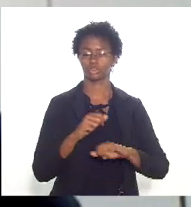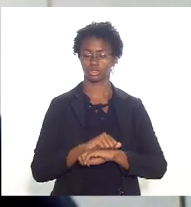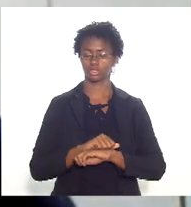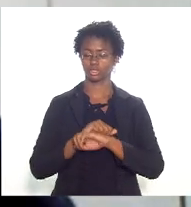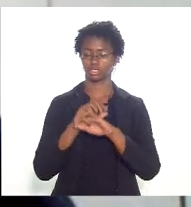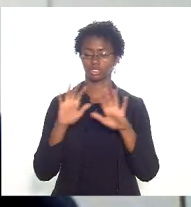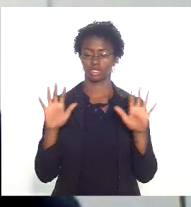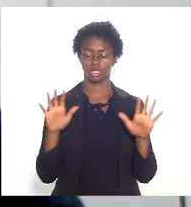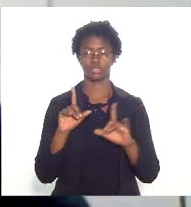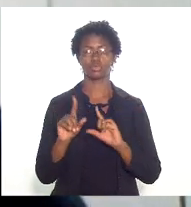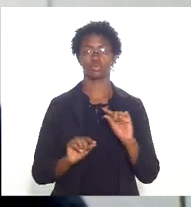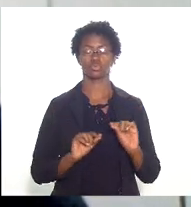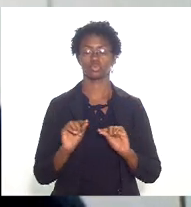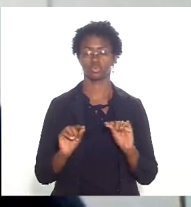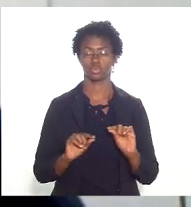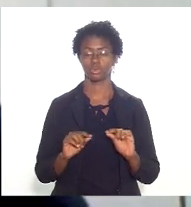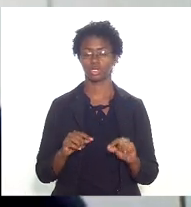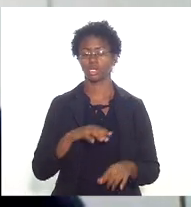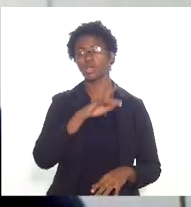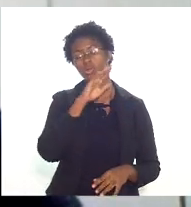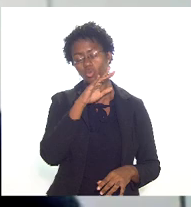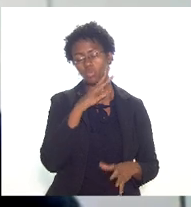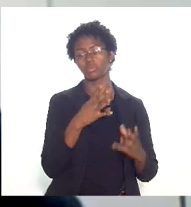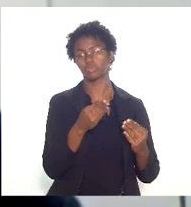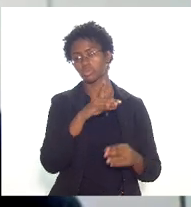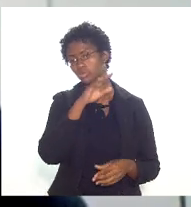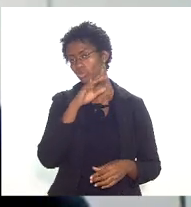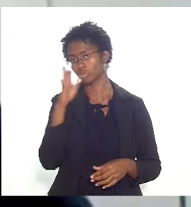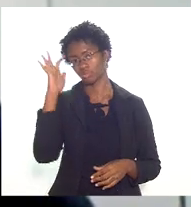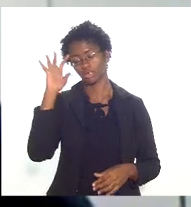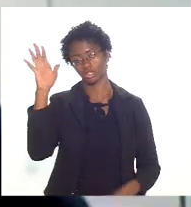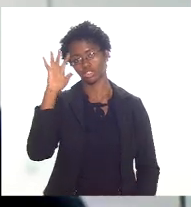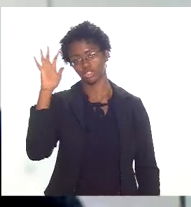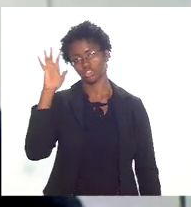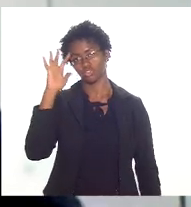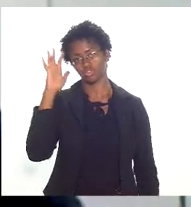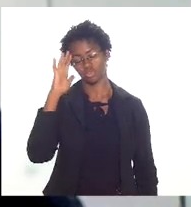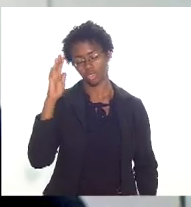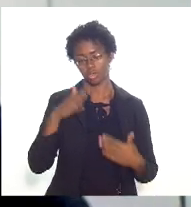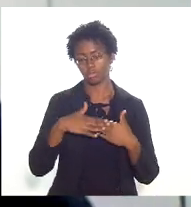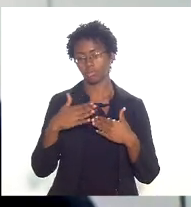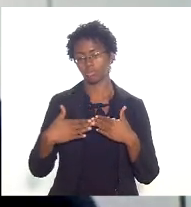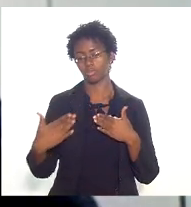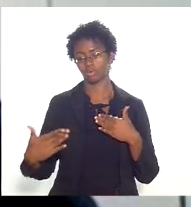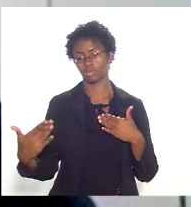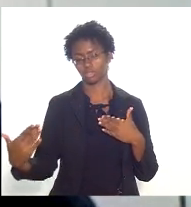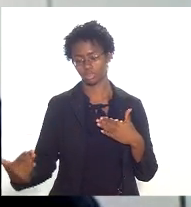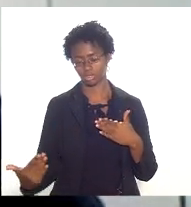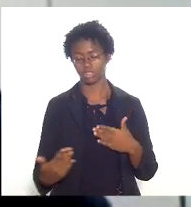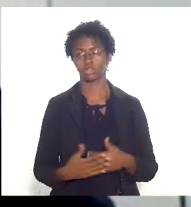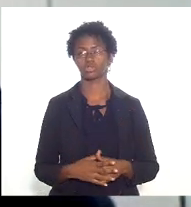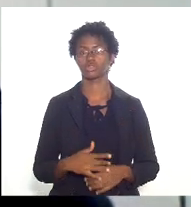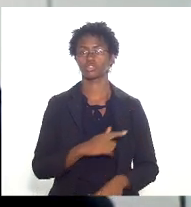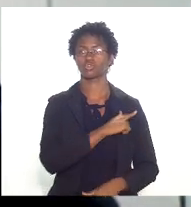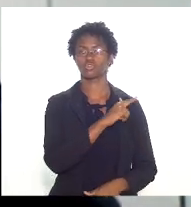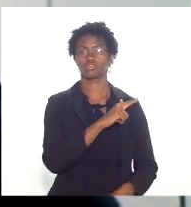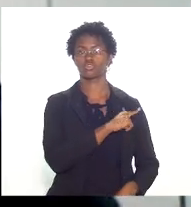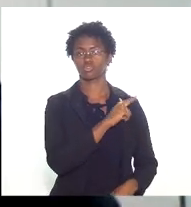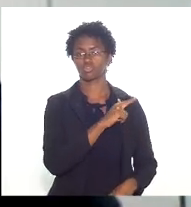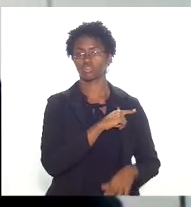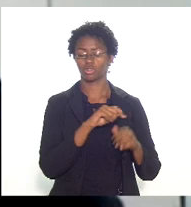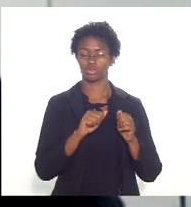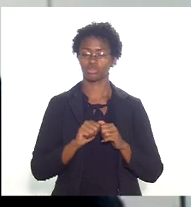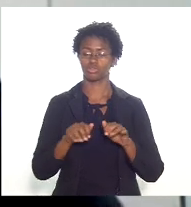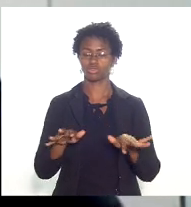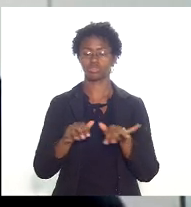é é muito ruim imaginar é um processo onde a gestão a